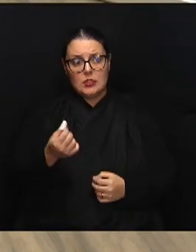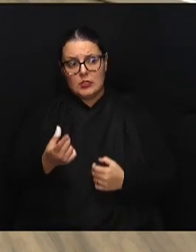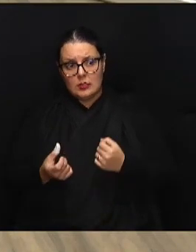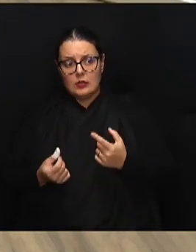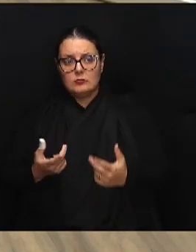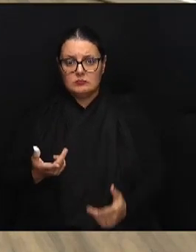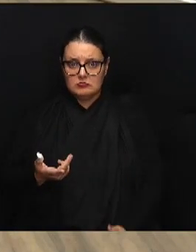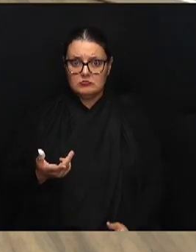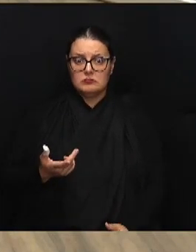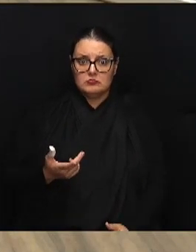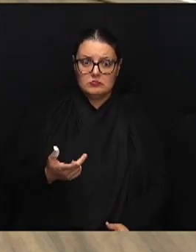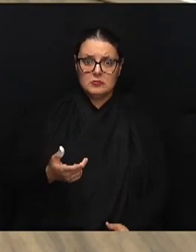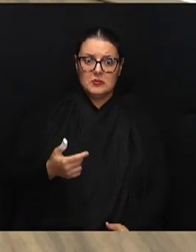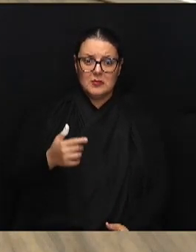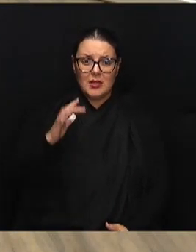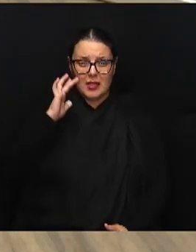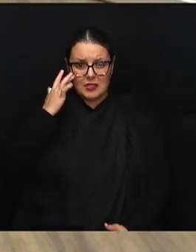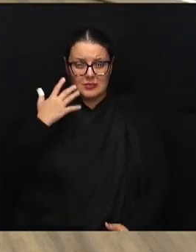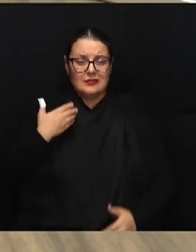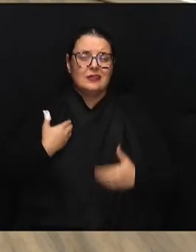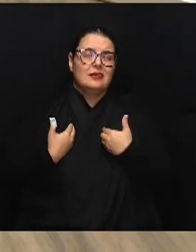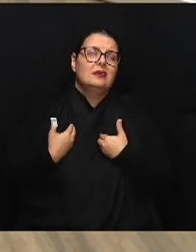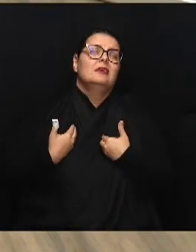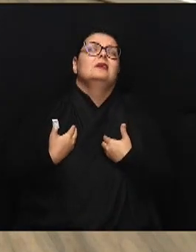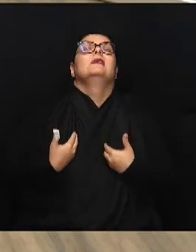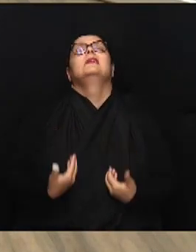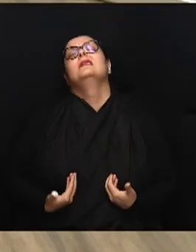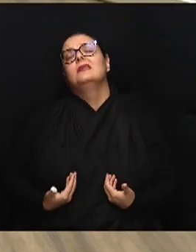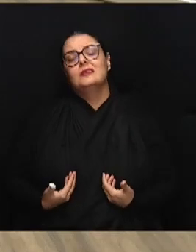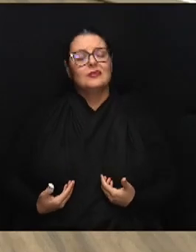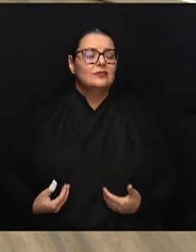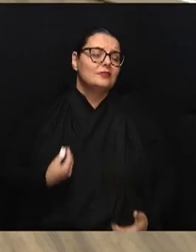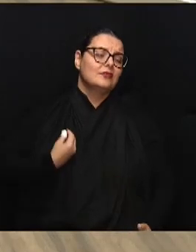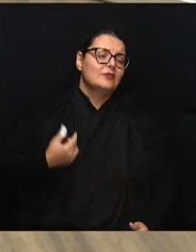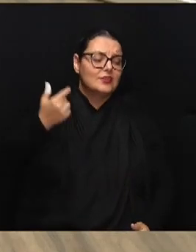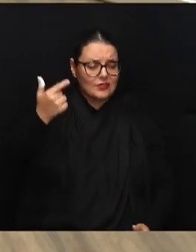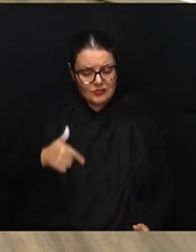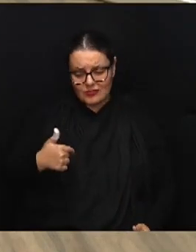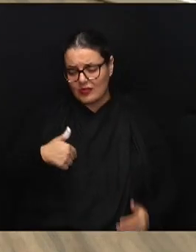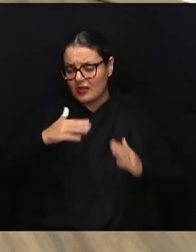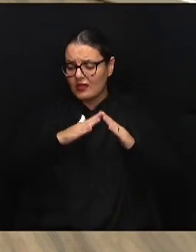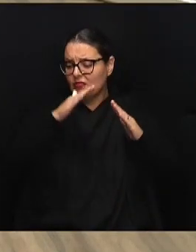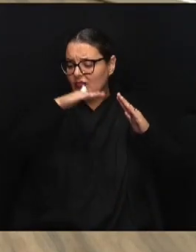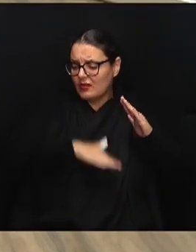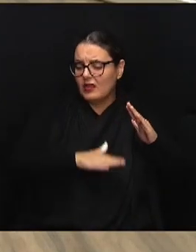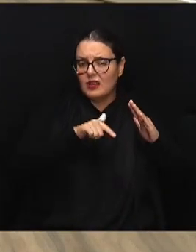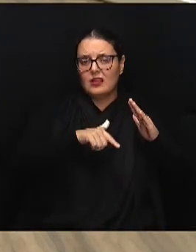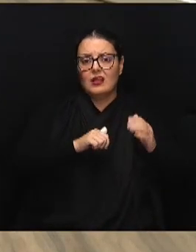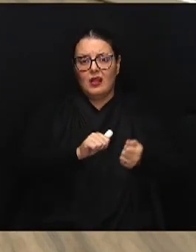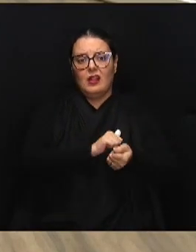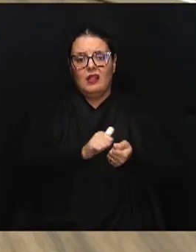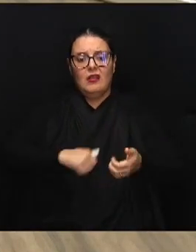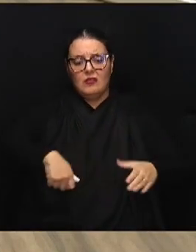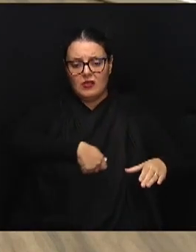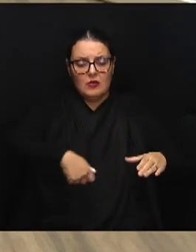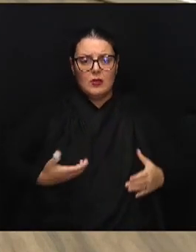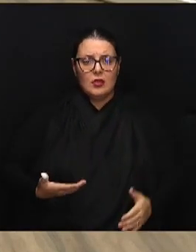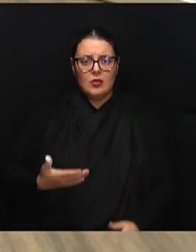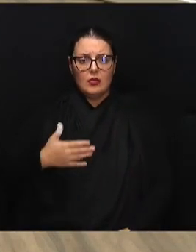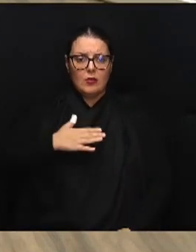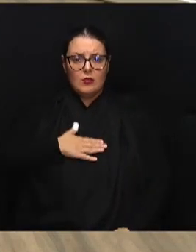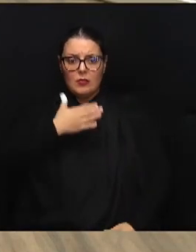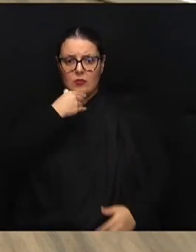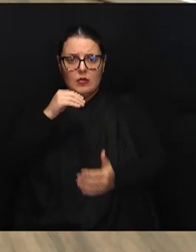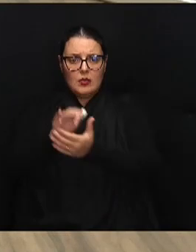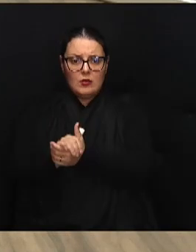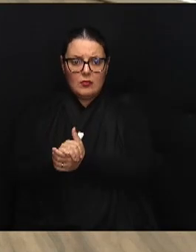até exaustas de ter que passar por situações de, bom, eu fico em casa, lavando, passando, enquanto o meu